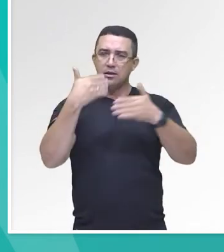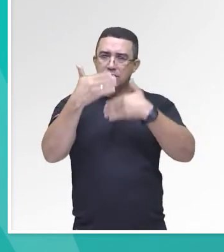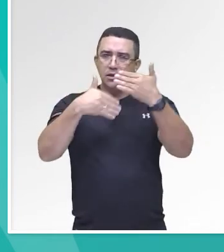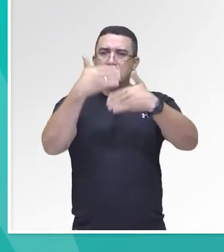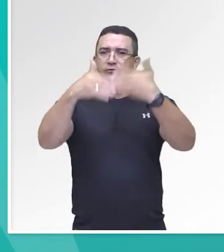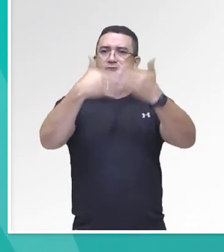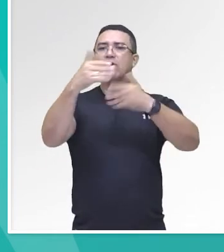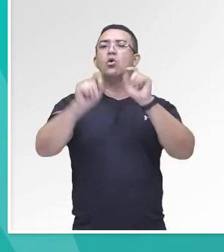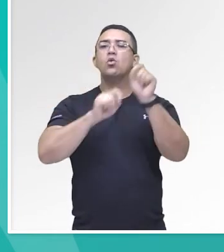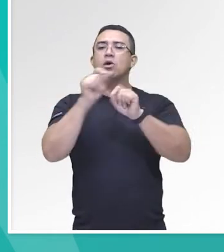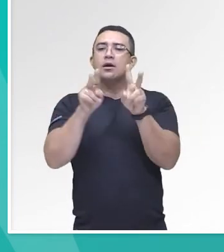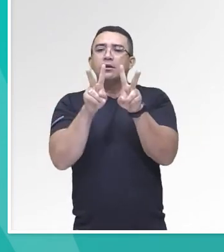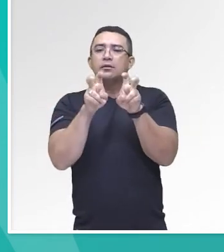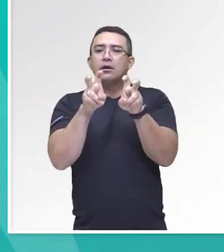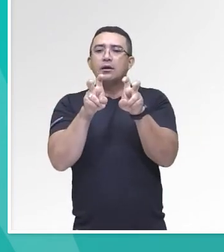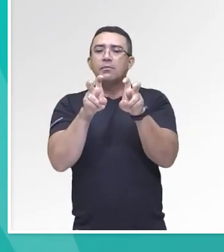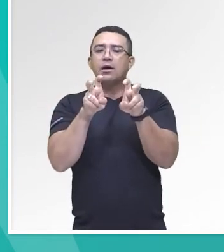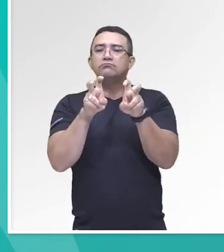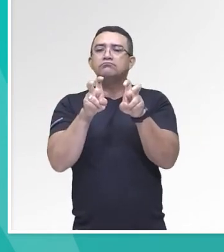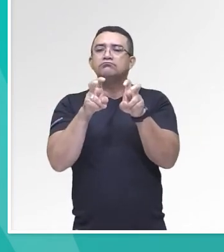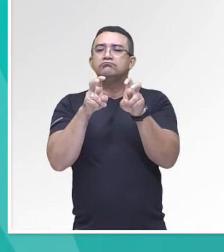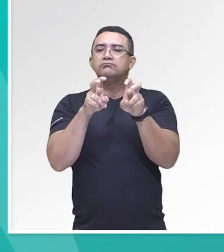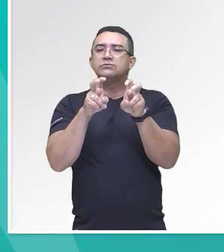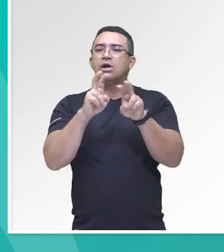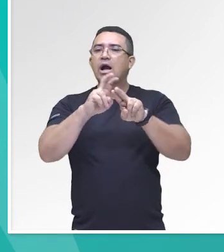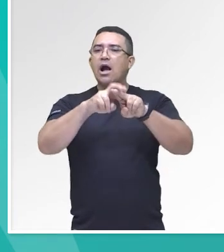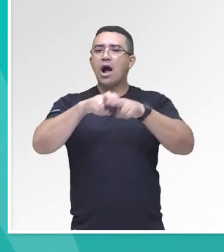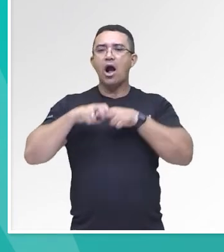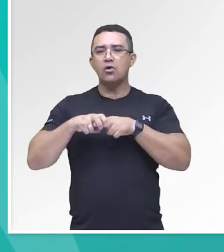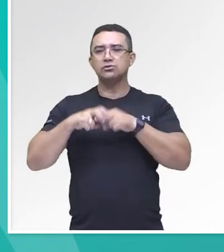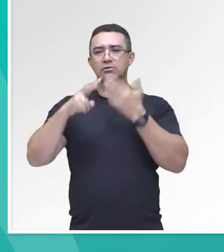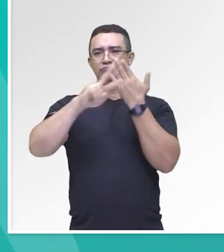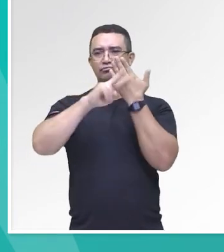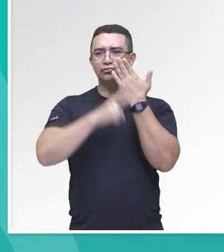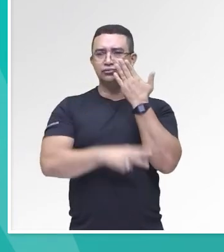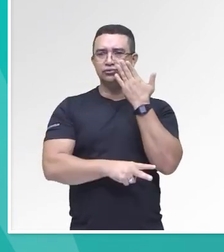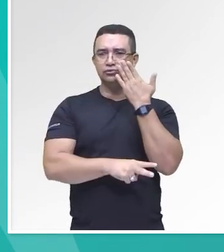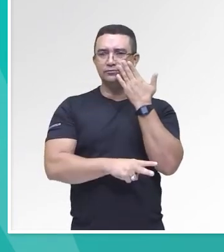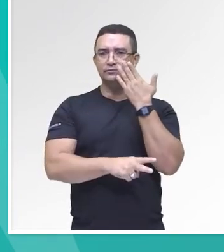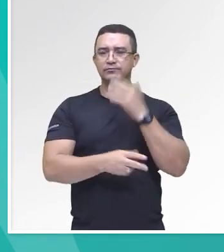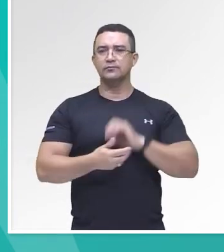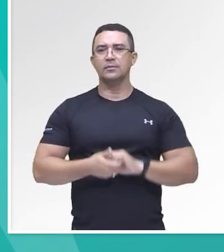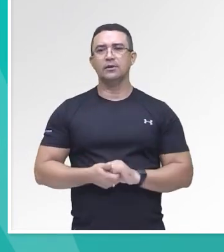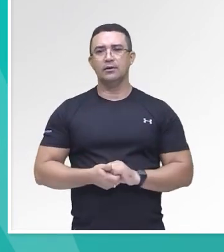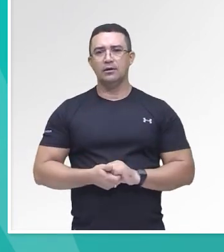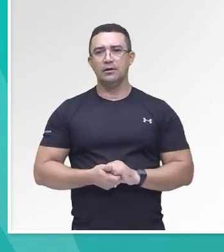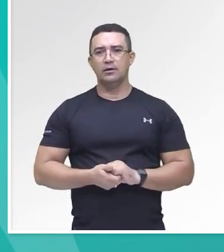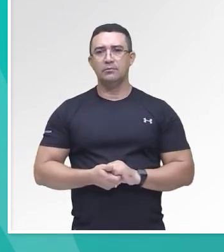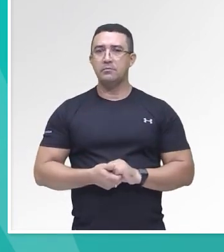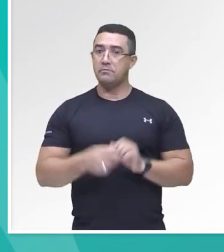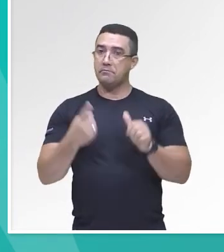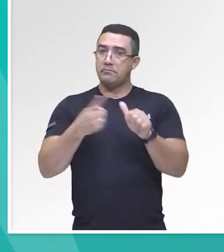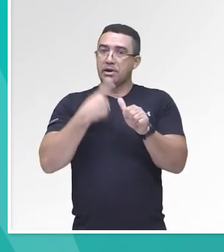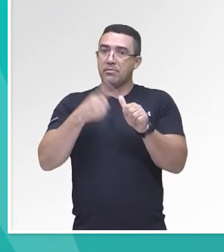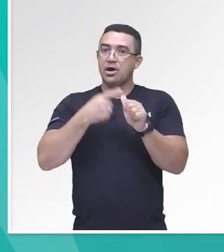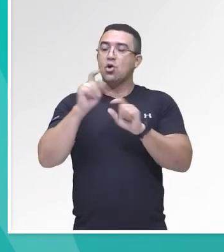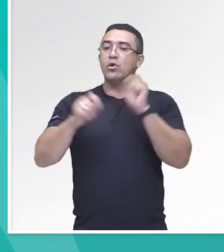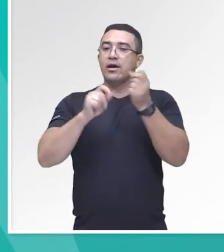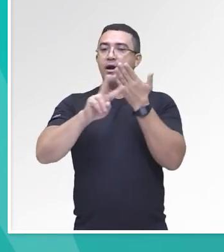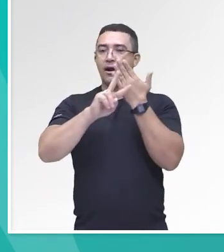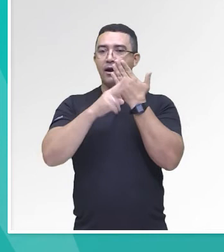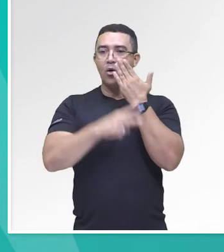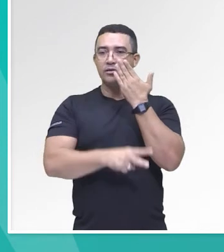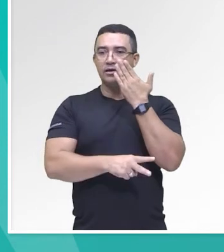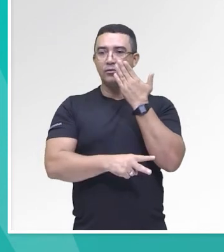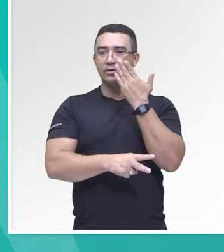causa e consequência, né? A primeira parte do parágrafo é a causa, tá bem aqui, vou colocar aqui